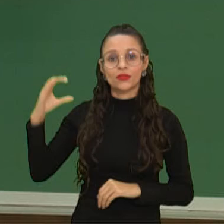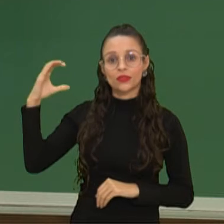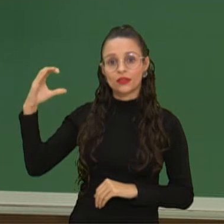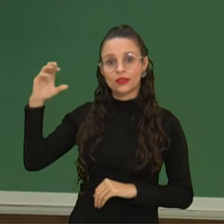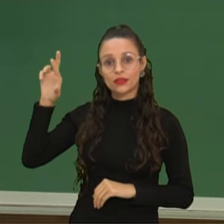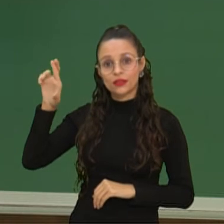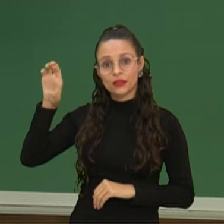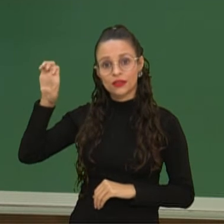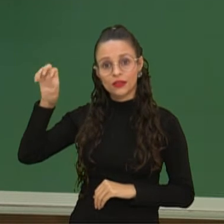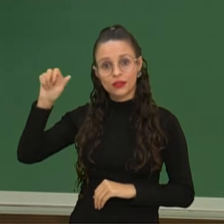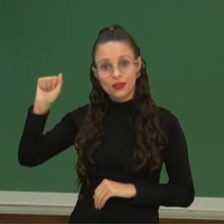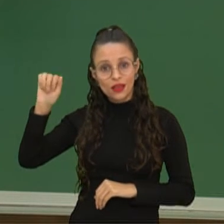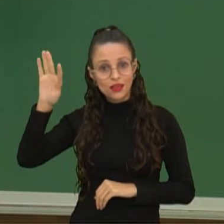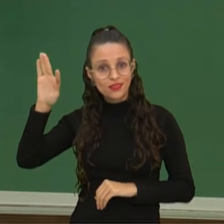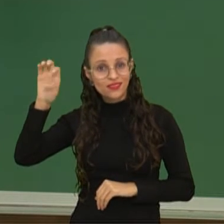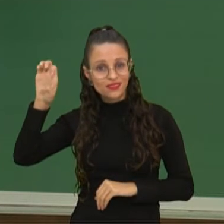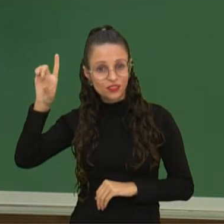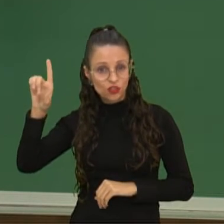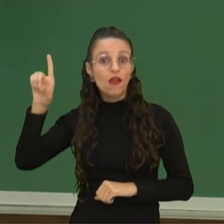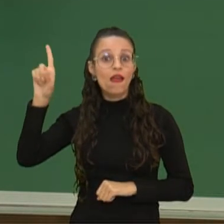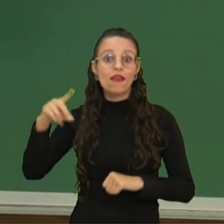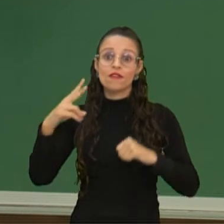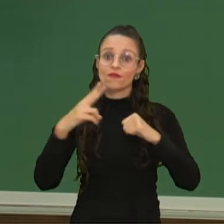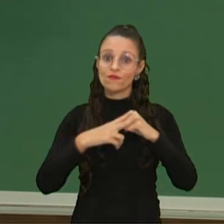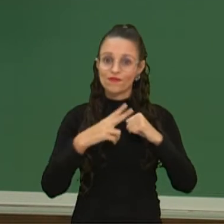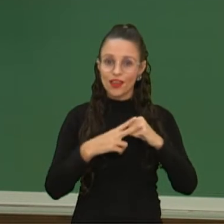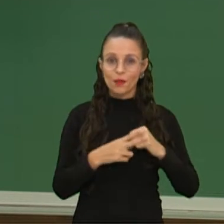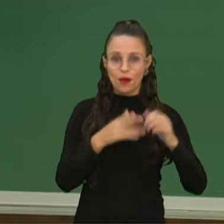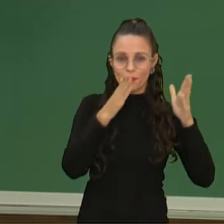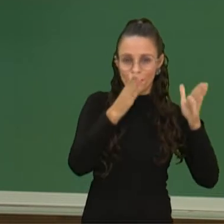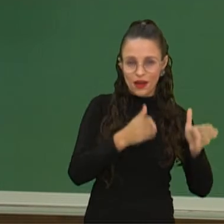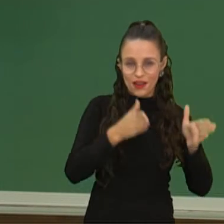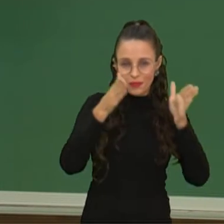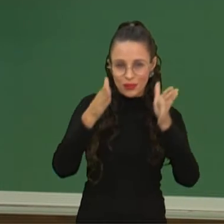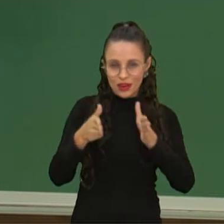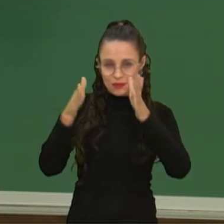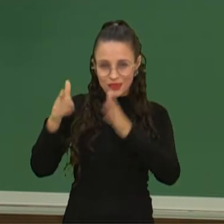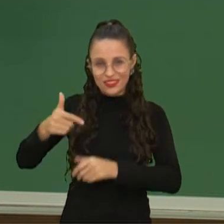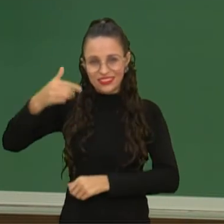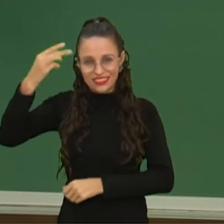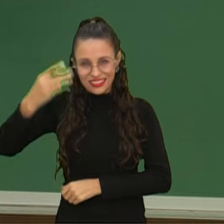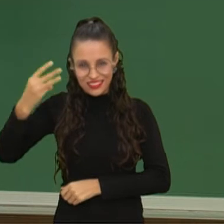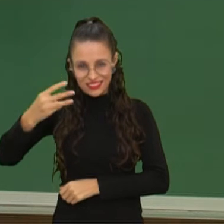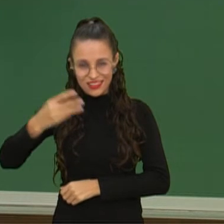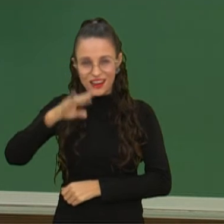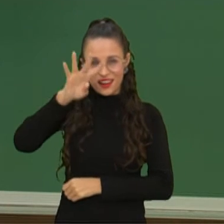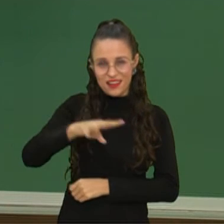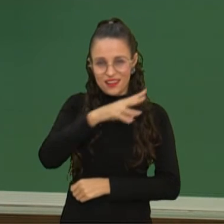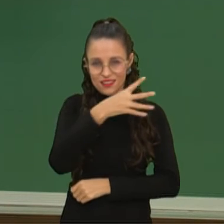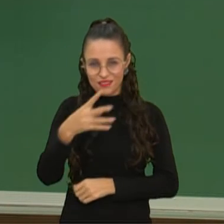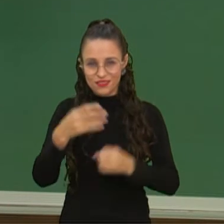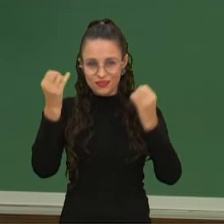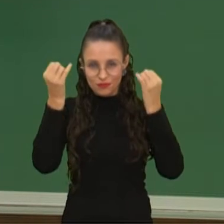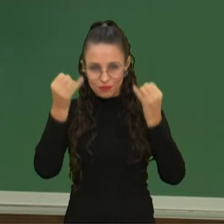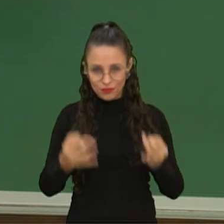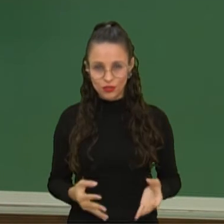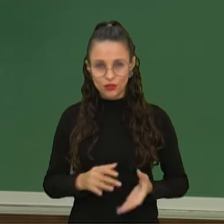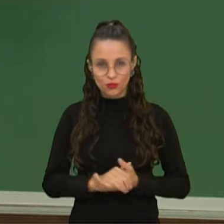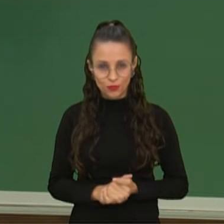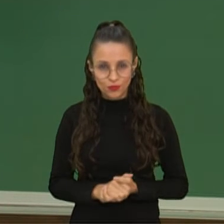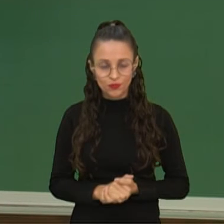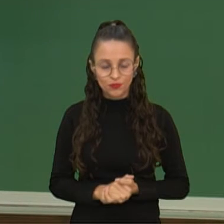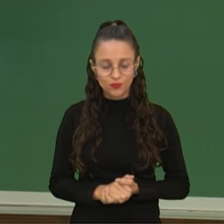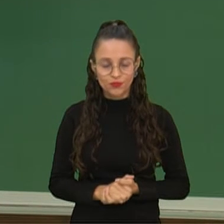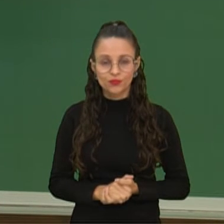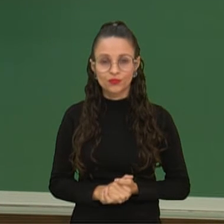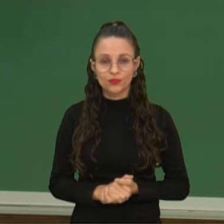created, created. É o verbo na terceira coluna. Olha aqui a frase de baixo, olha. The magnetrons